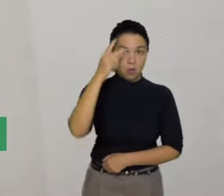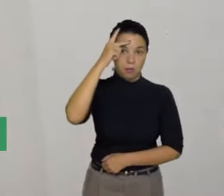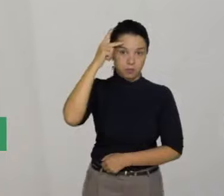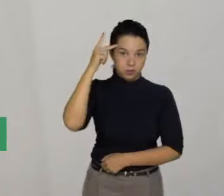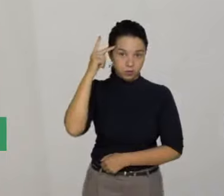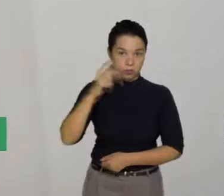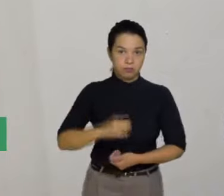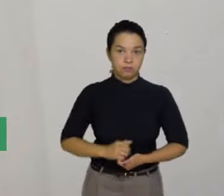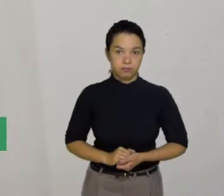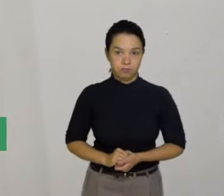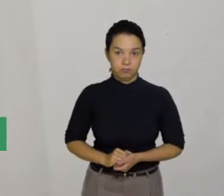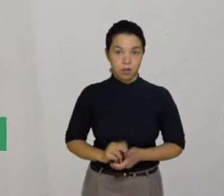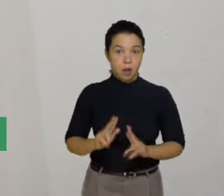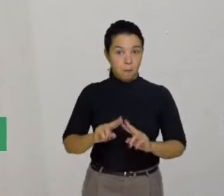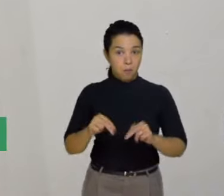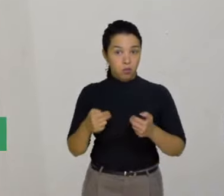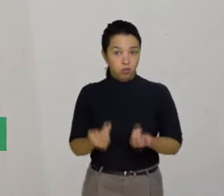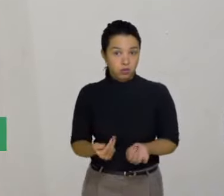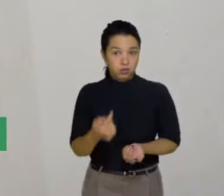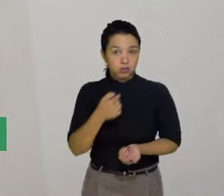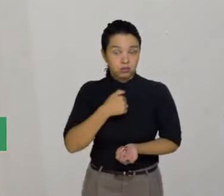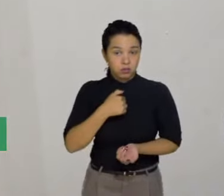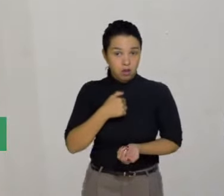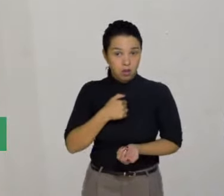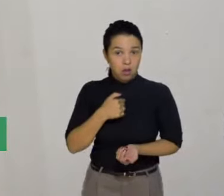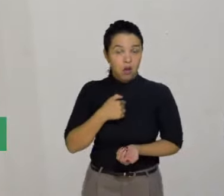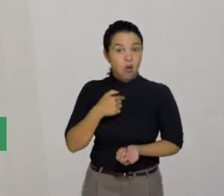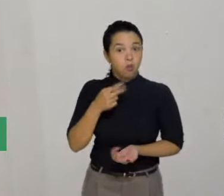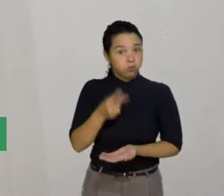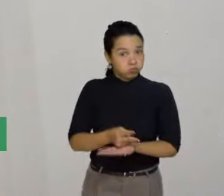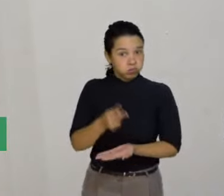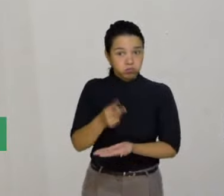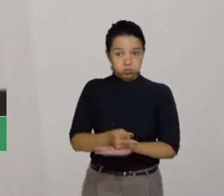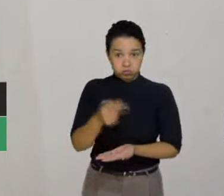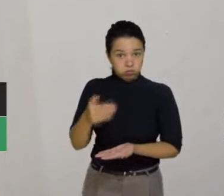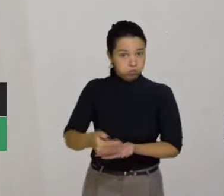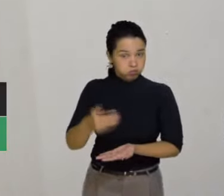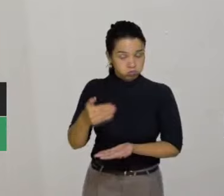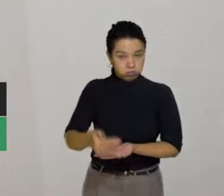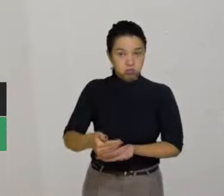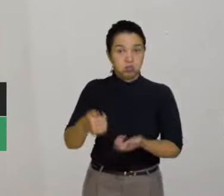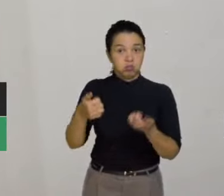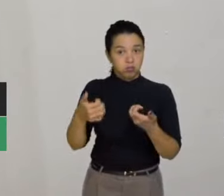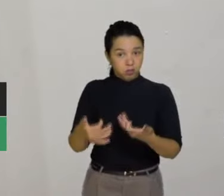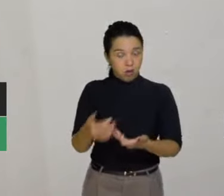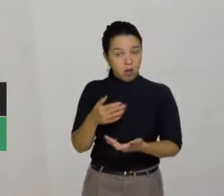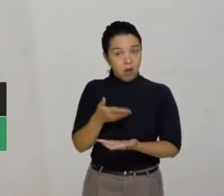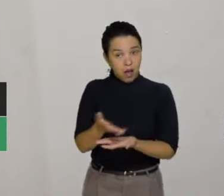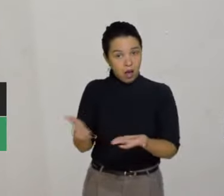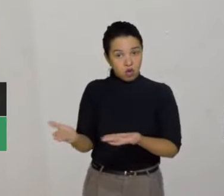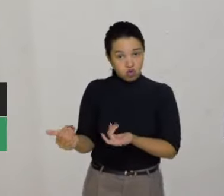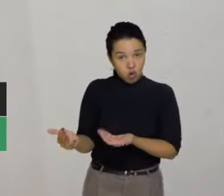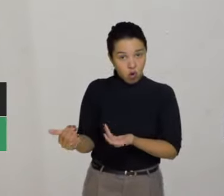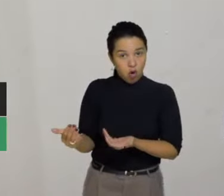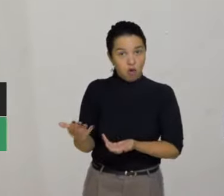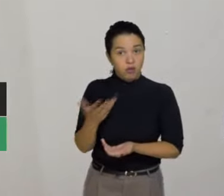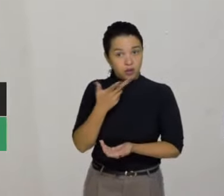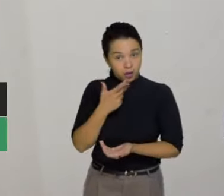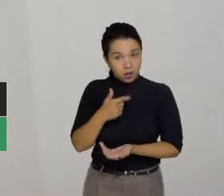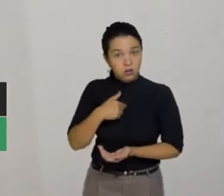isso, eu sempre reforço para todas as crianças e adolescentes que eu converso: caprichem nos